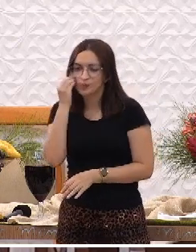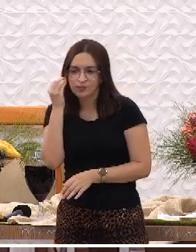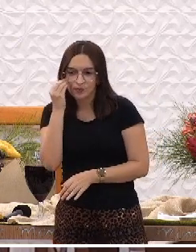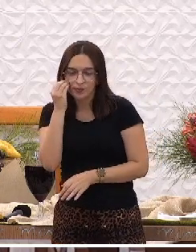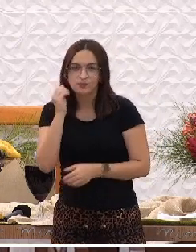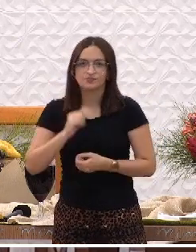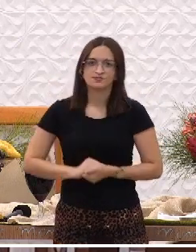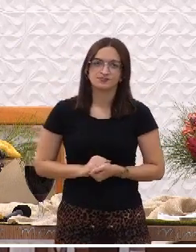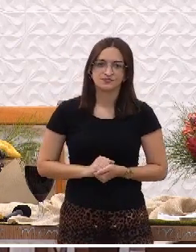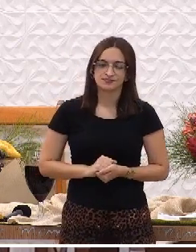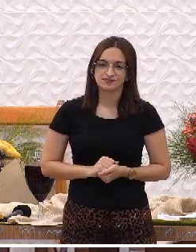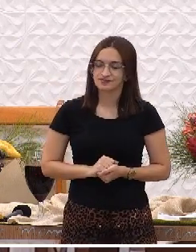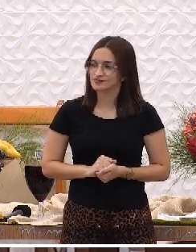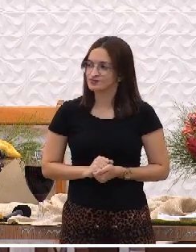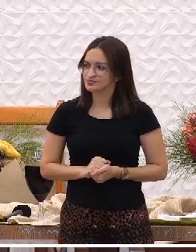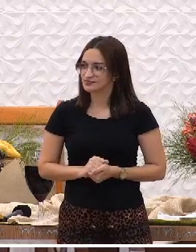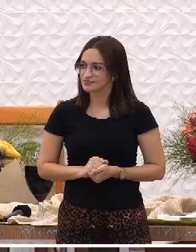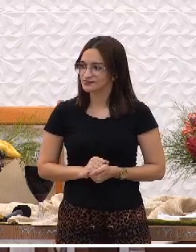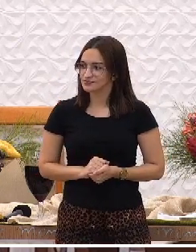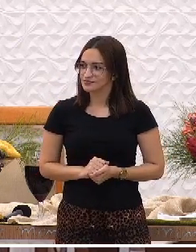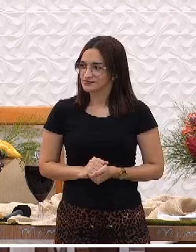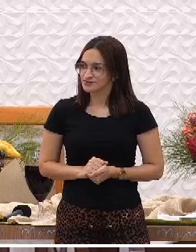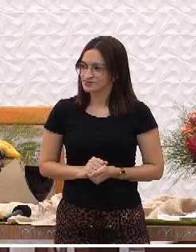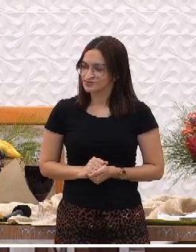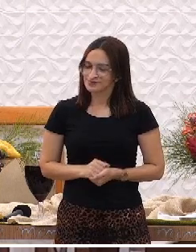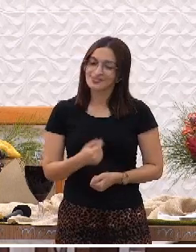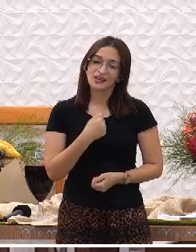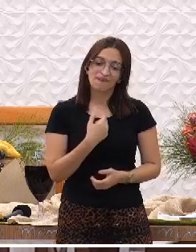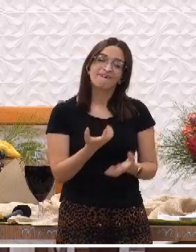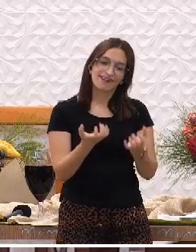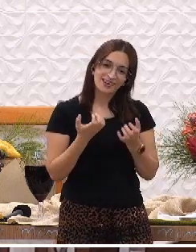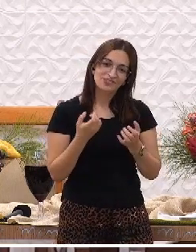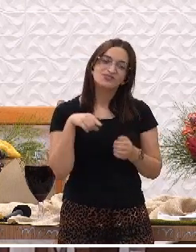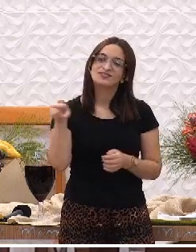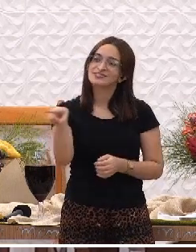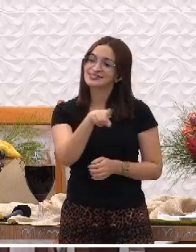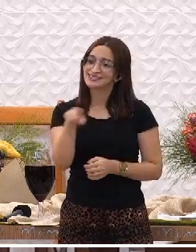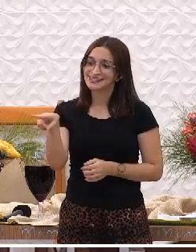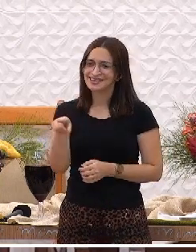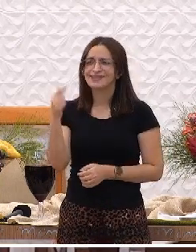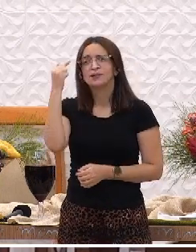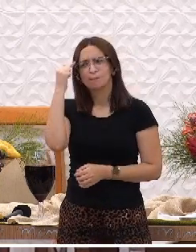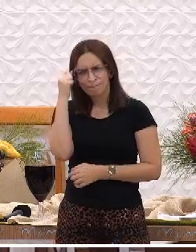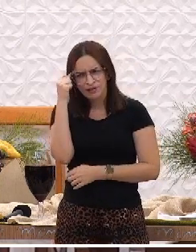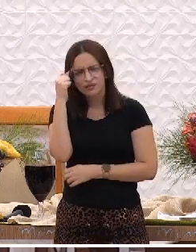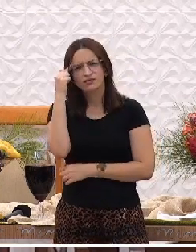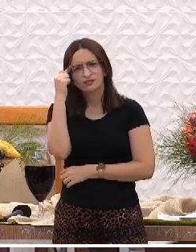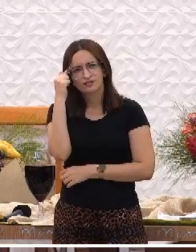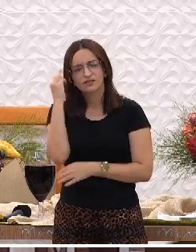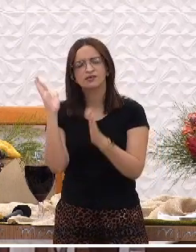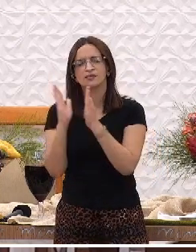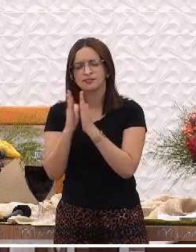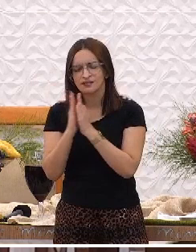é essa. E assim, eu queria que vocês fossem incentivados a pensar sobre isso, orar